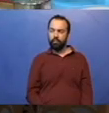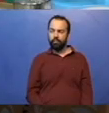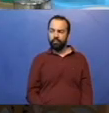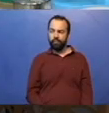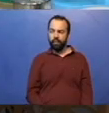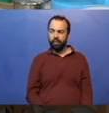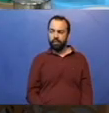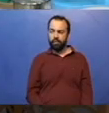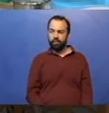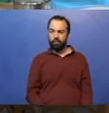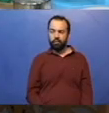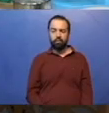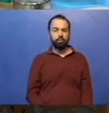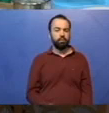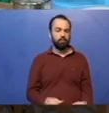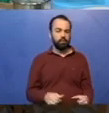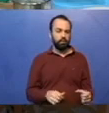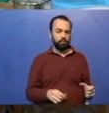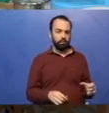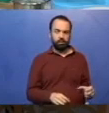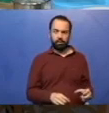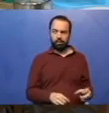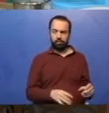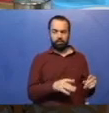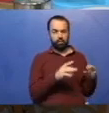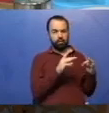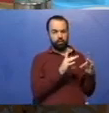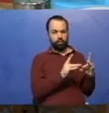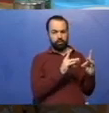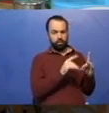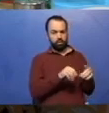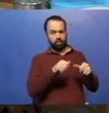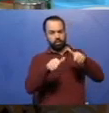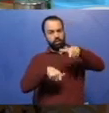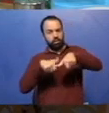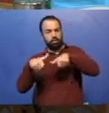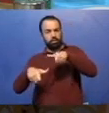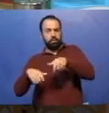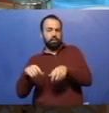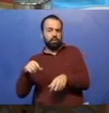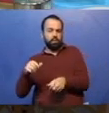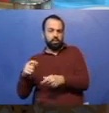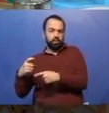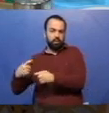vamos rever? Quando isso acontece, nós chamamos de